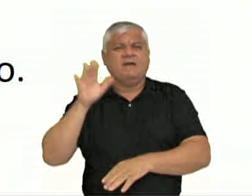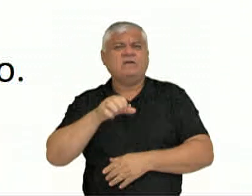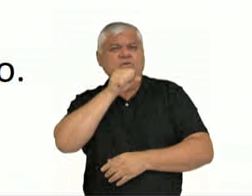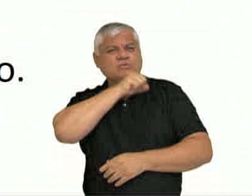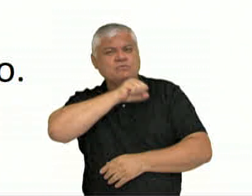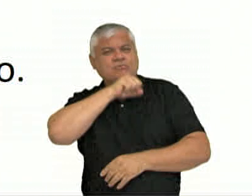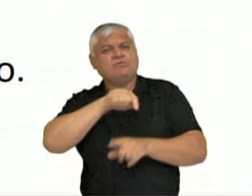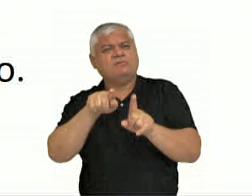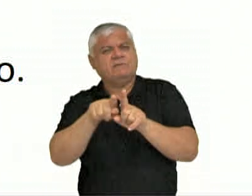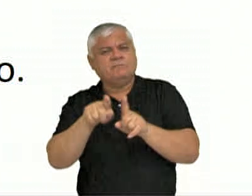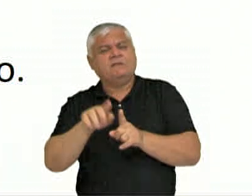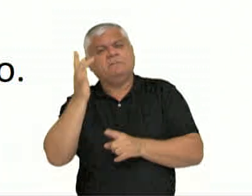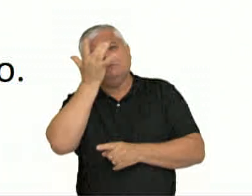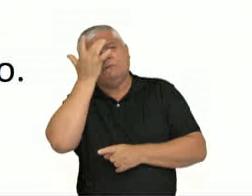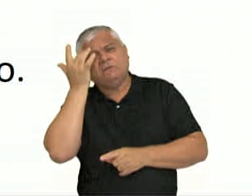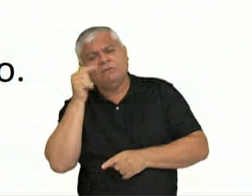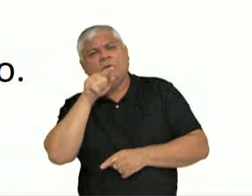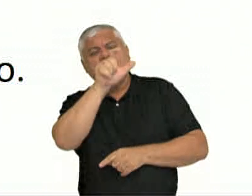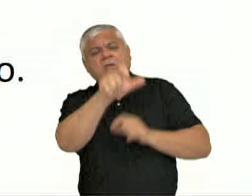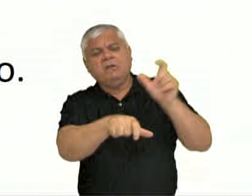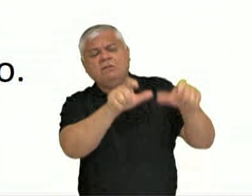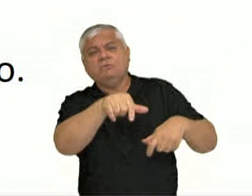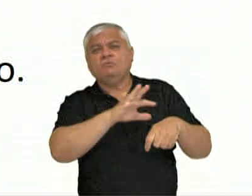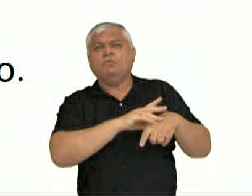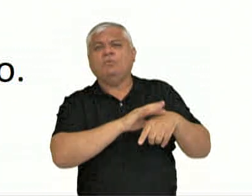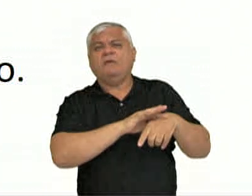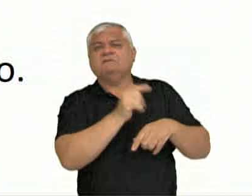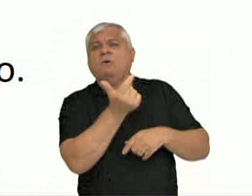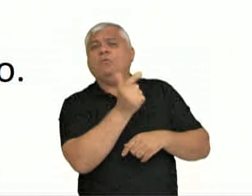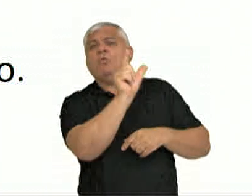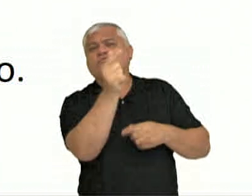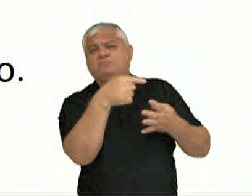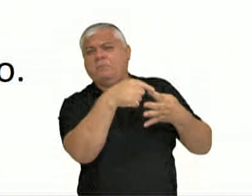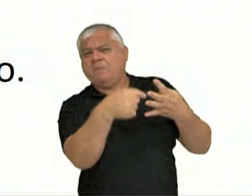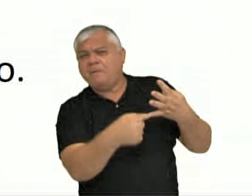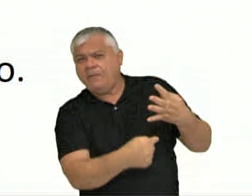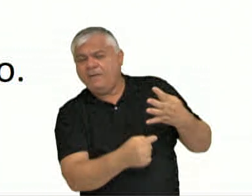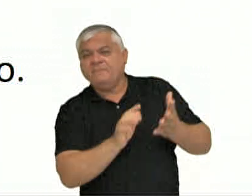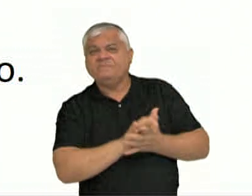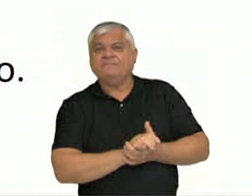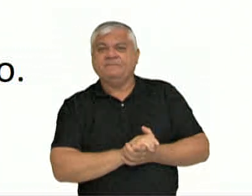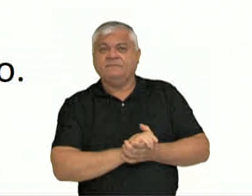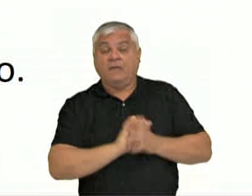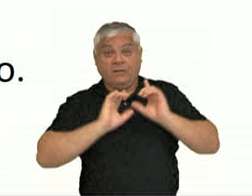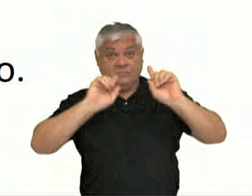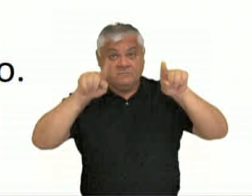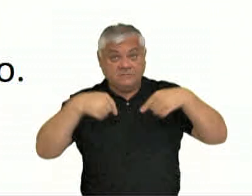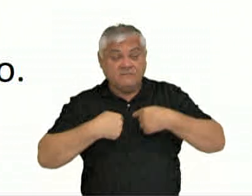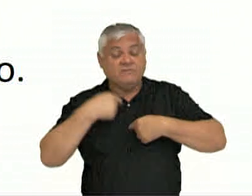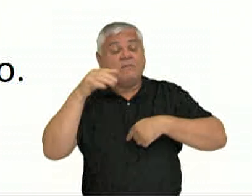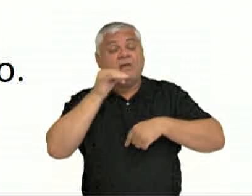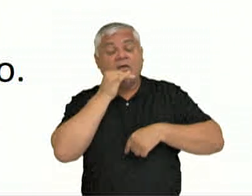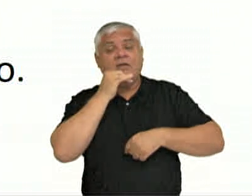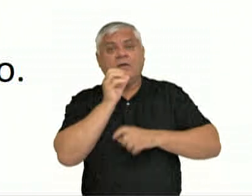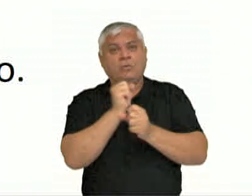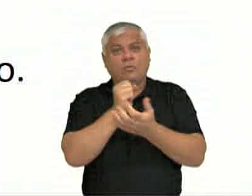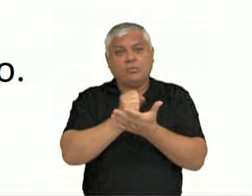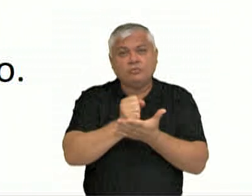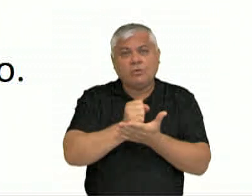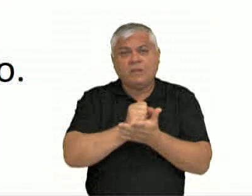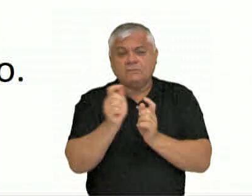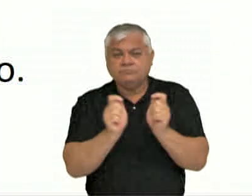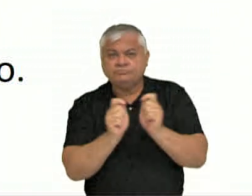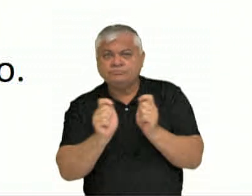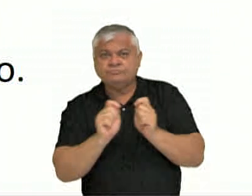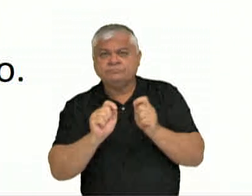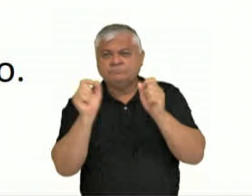nos casos em que o paciente já tem outras doenças. Um dos grandes desafios é manter o nível adequado de alerta na